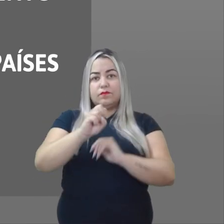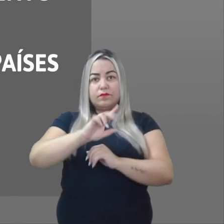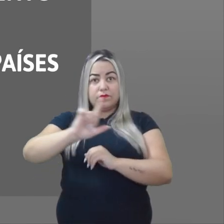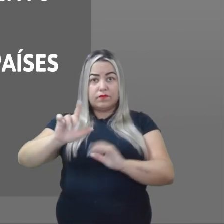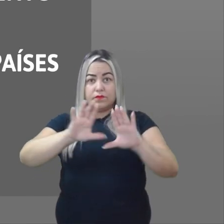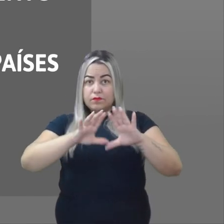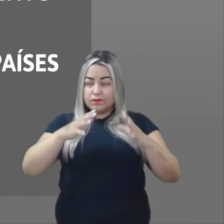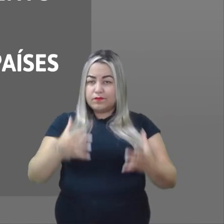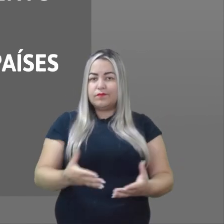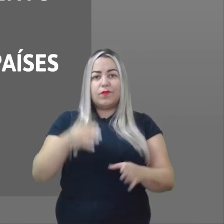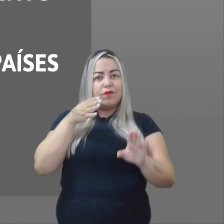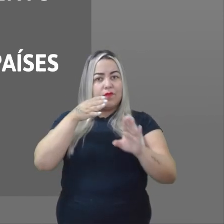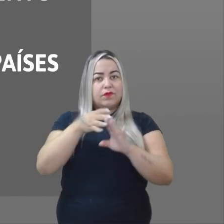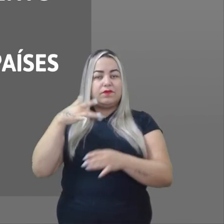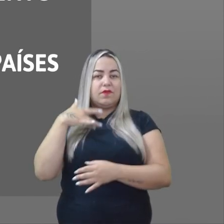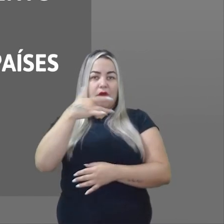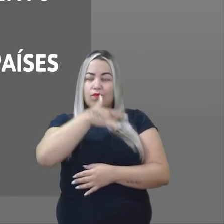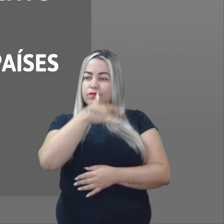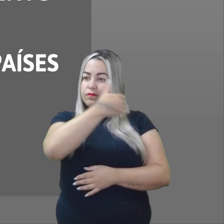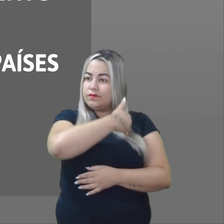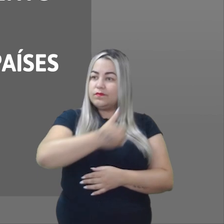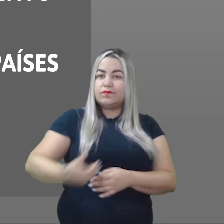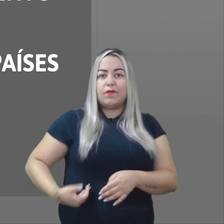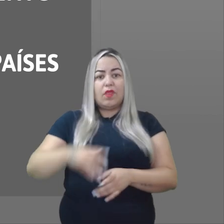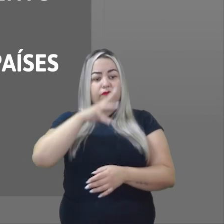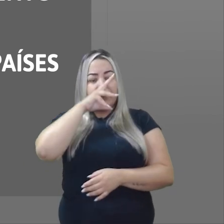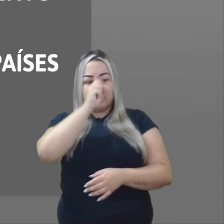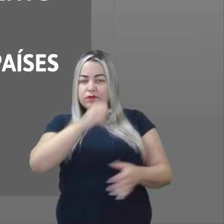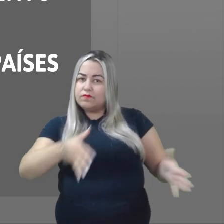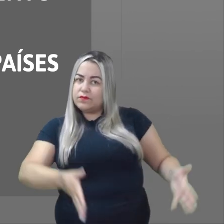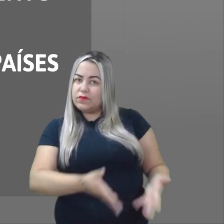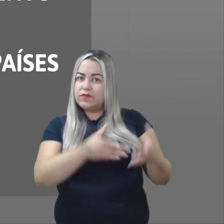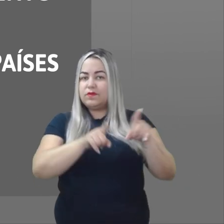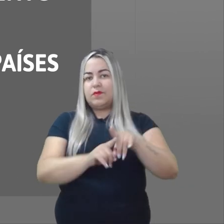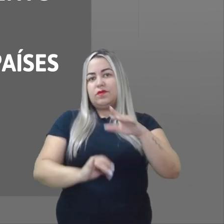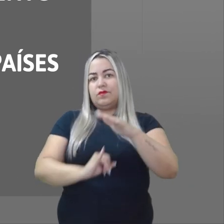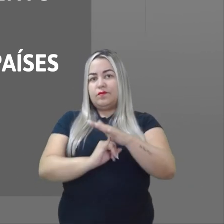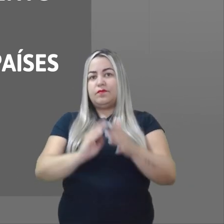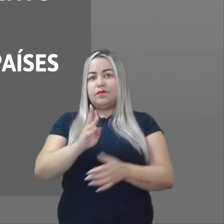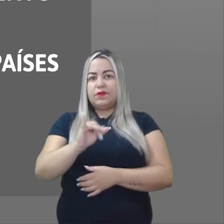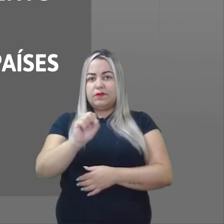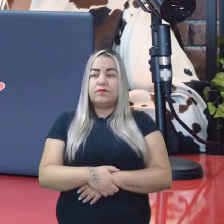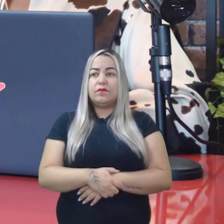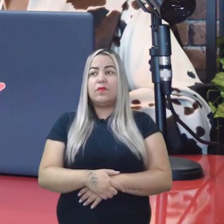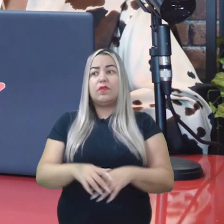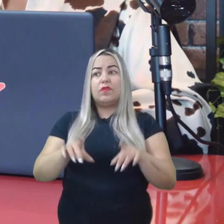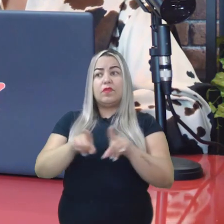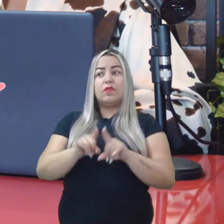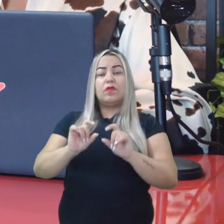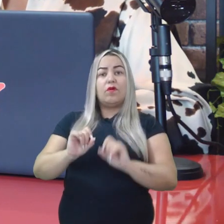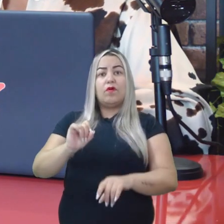entre países do Sul Global, com foco em saúde pública, e fortalecimento institucional do BRICS.